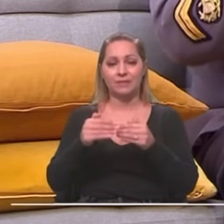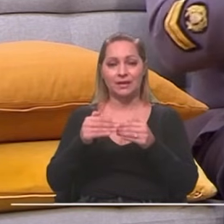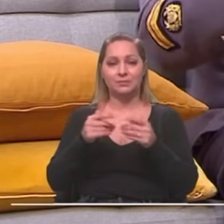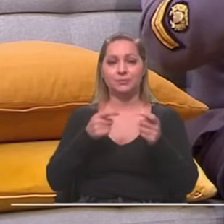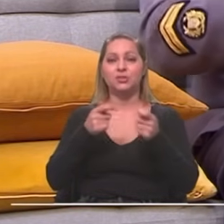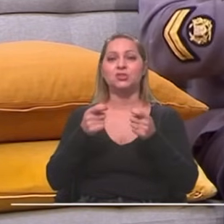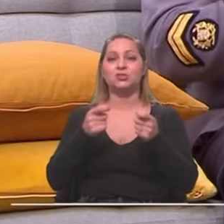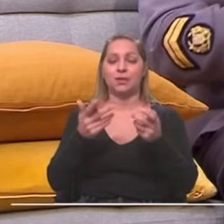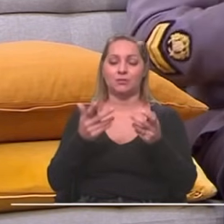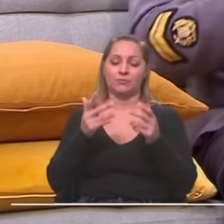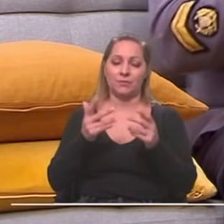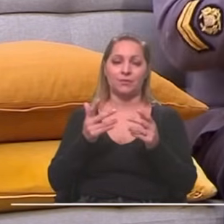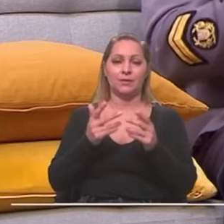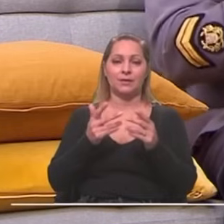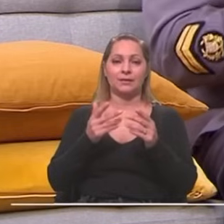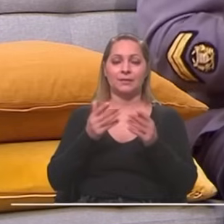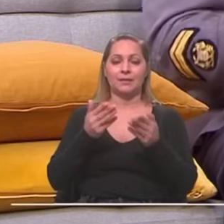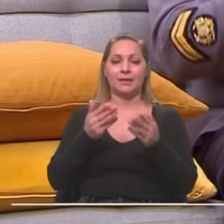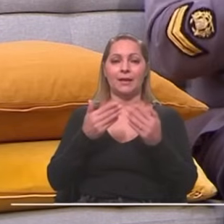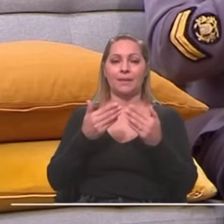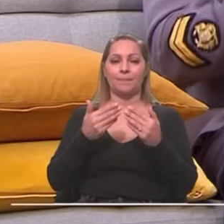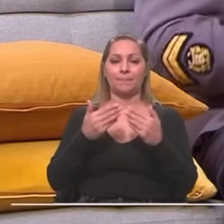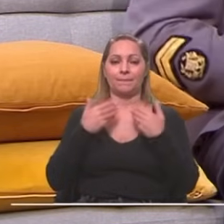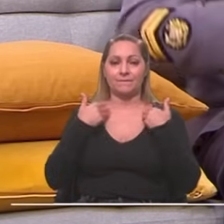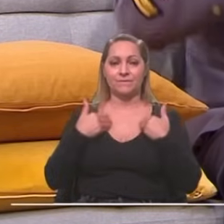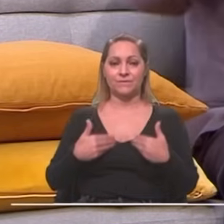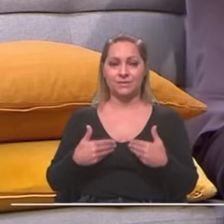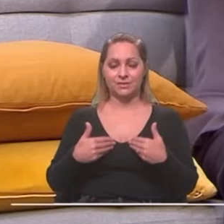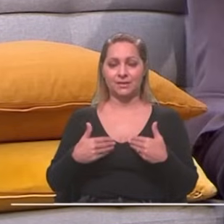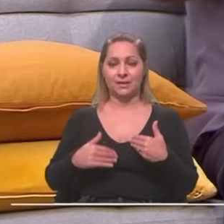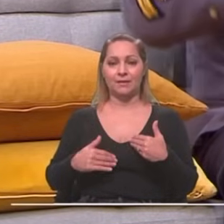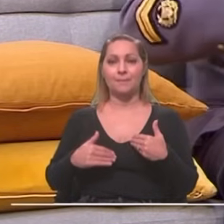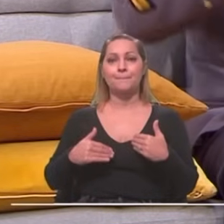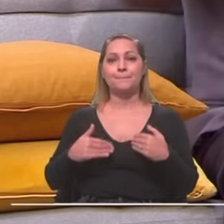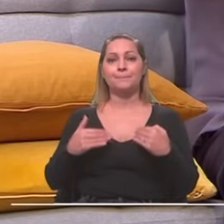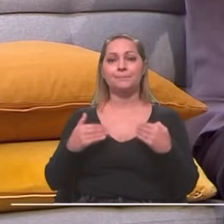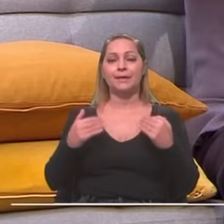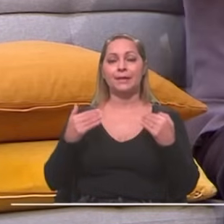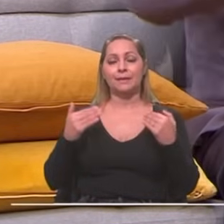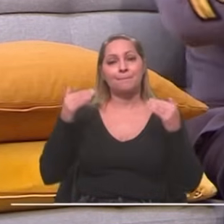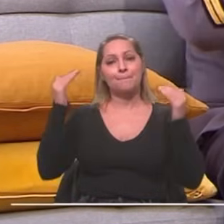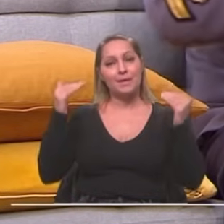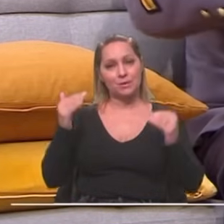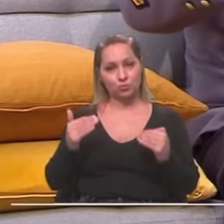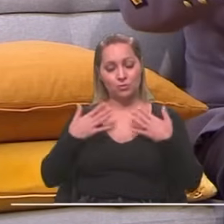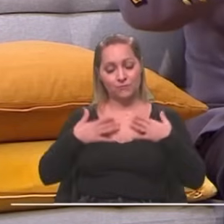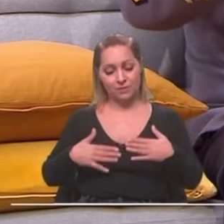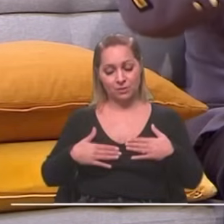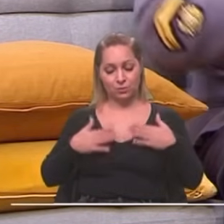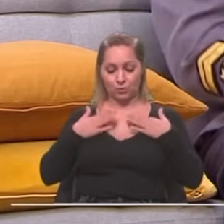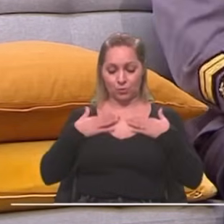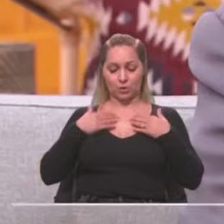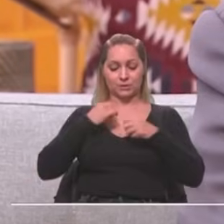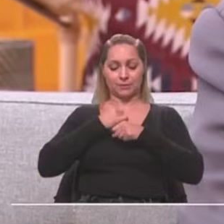é? Exatamente. A mentoria, ou seja, há uma disponibilidade física que vai diminuindo à medida que nós avançamos no tempo que